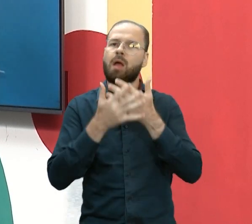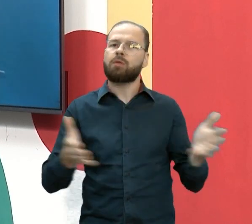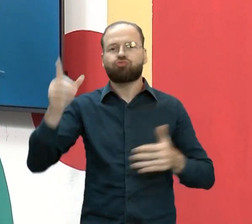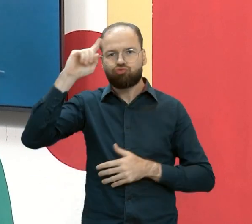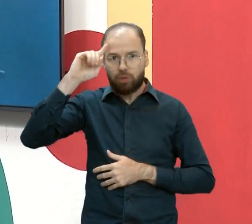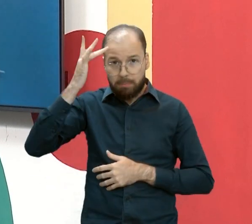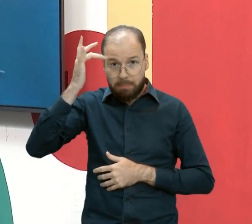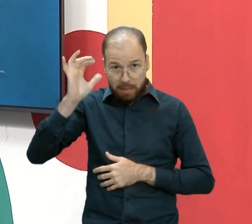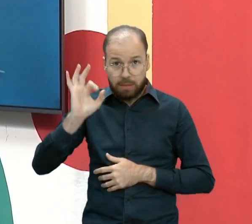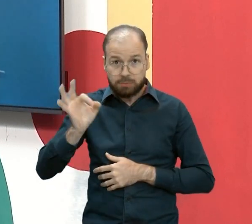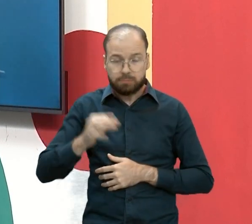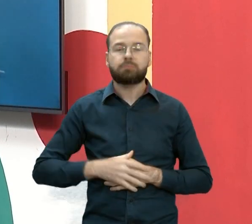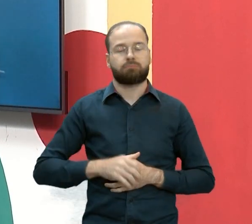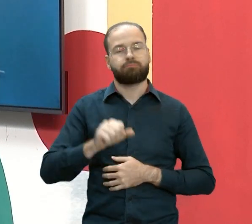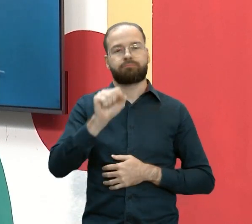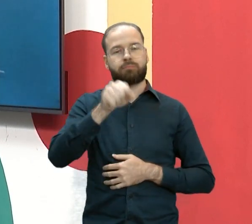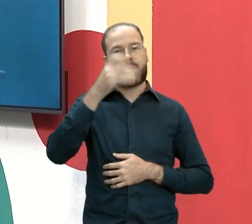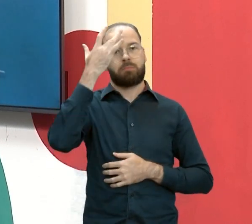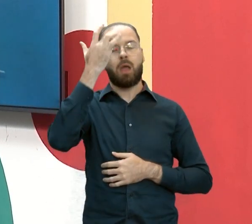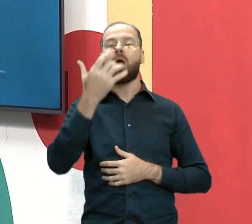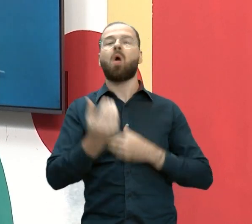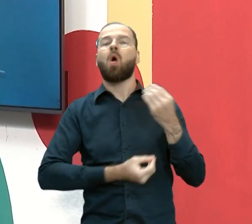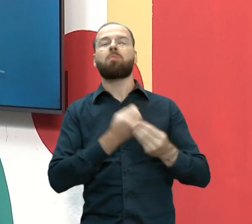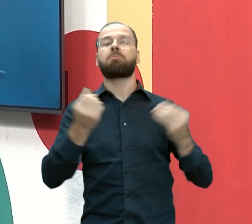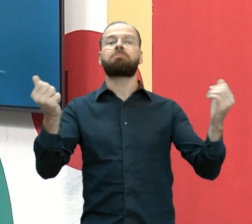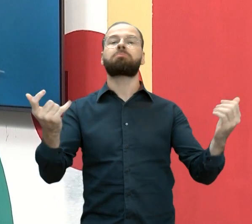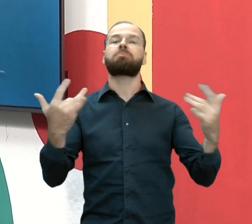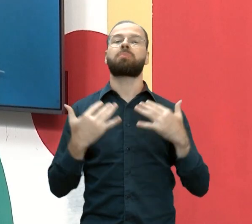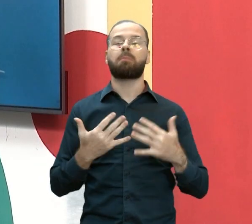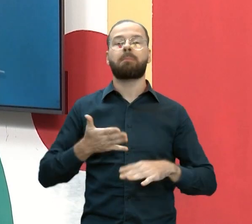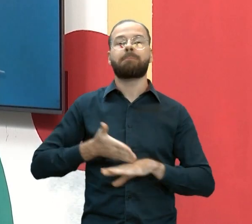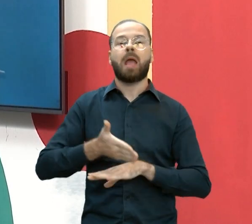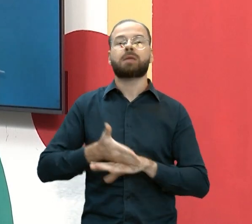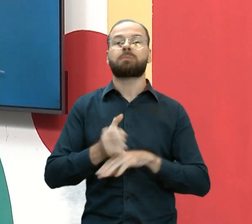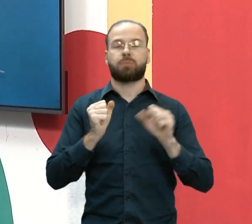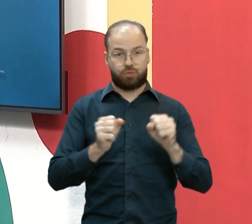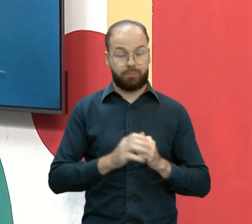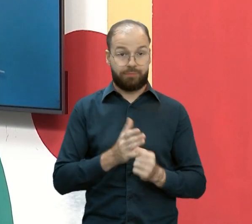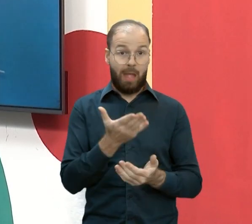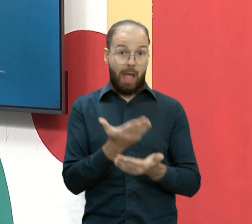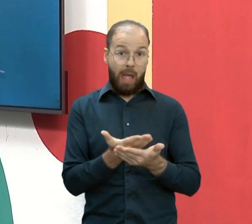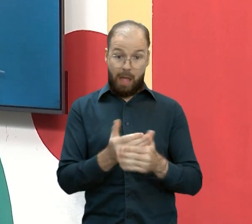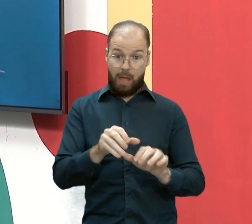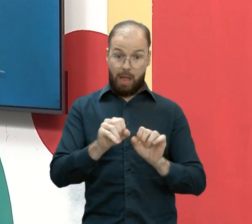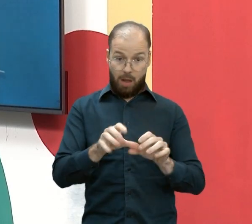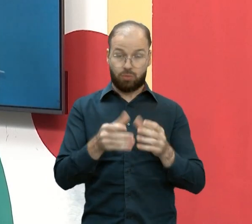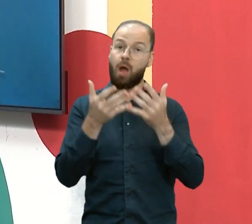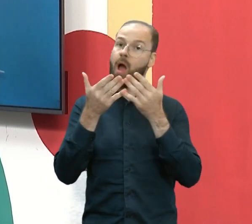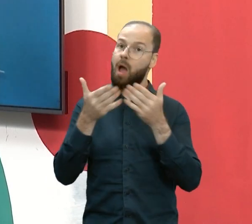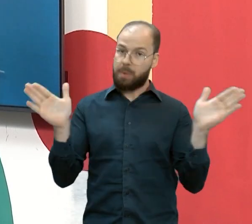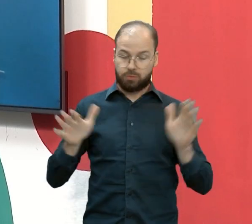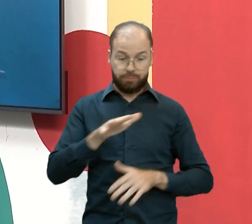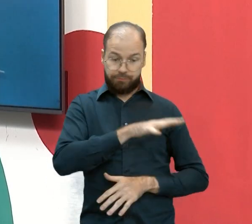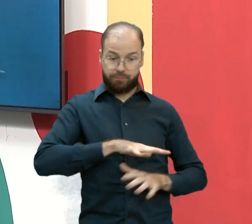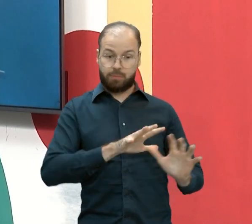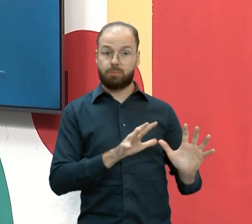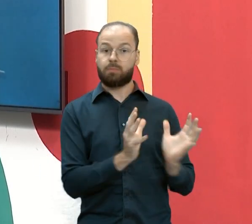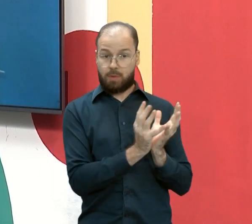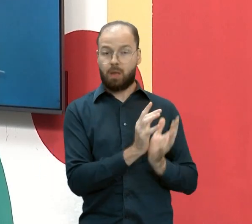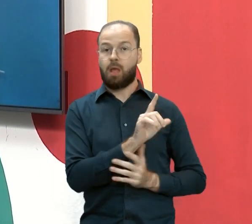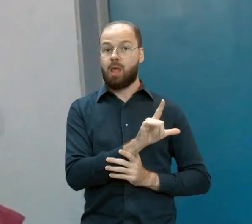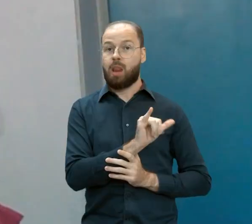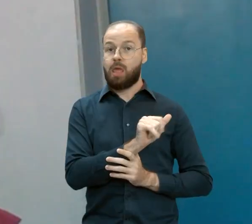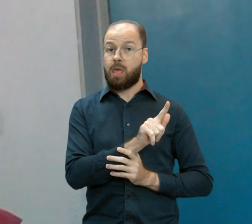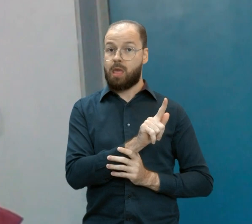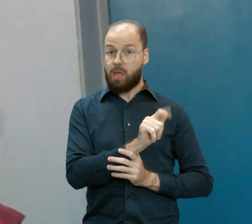vai funcionar, quem pode participar. Então, a aula é aberta, o pessoal da Liga tem feito uma divulgação muito bacana